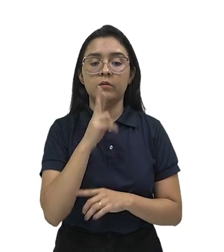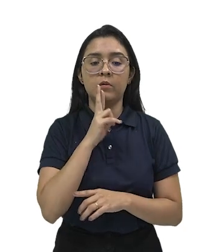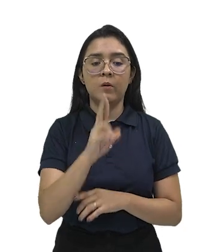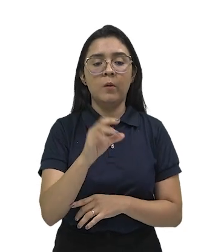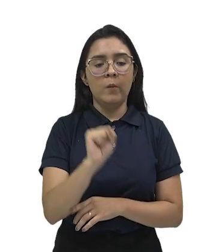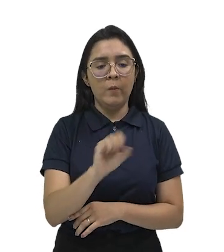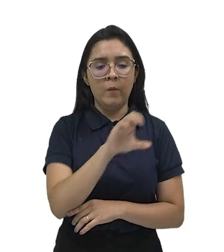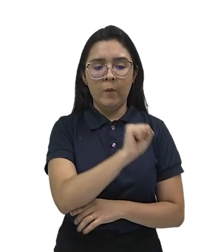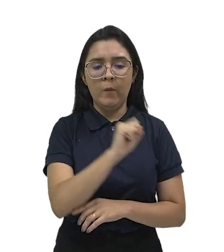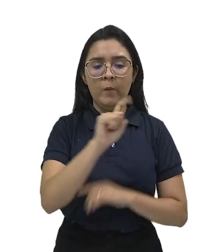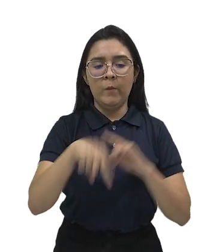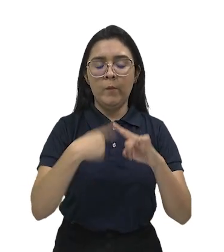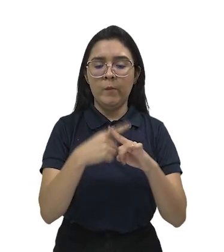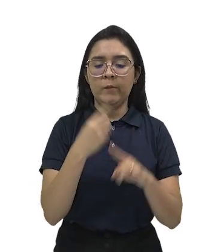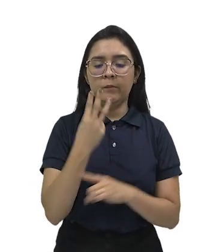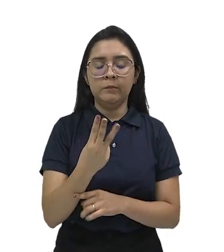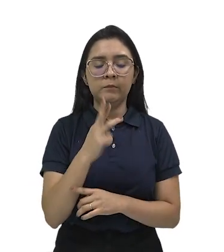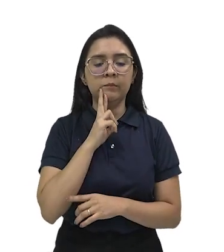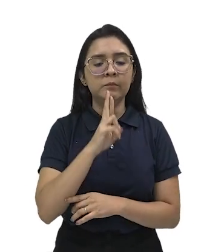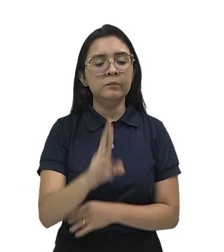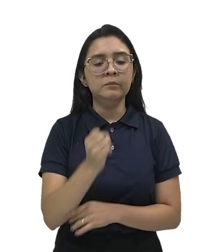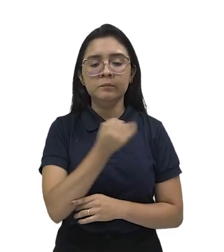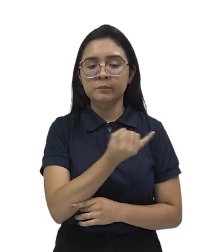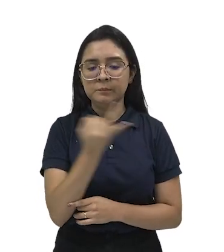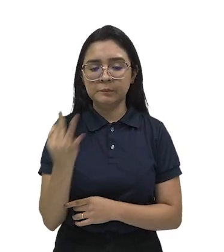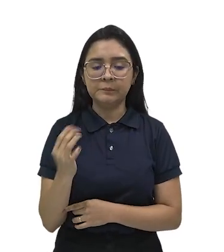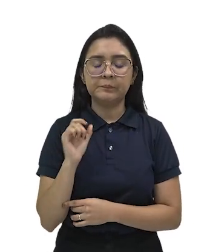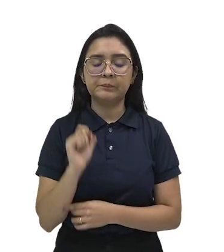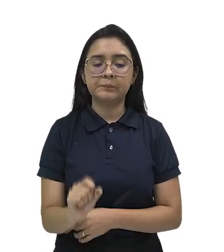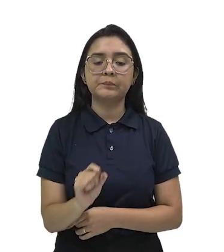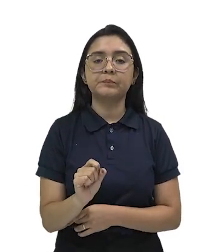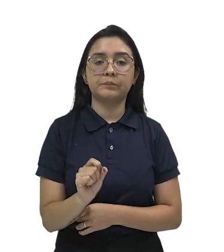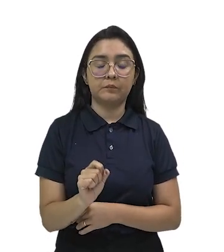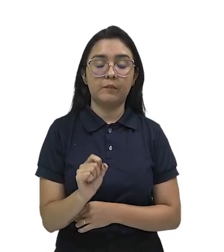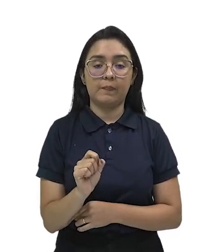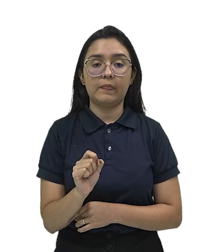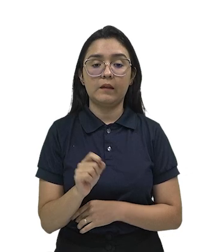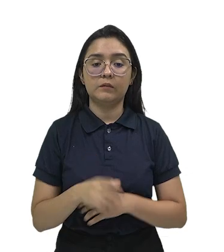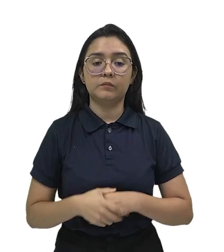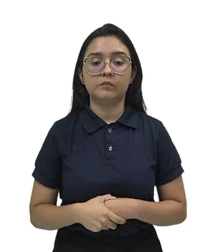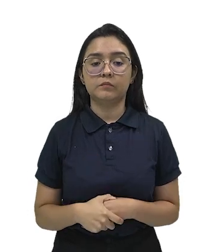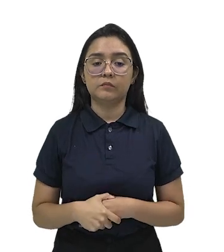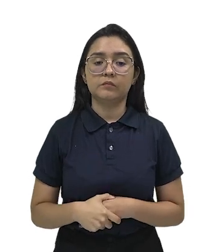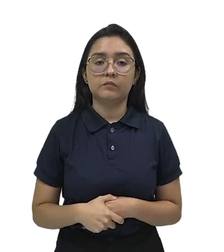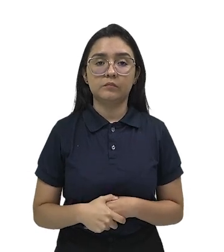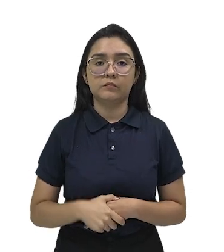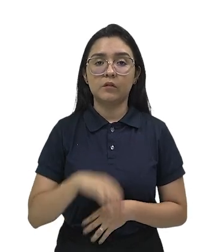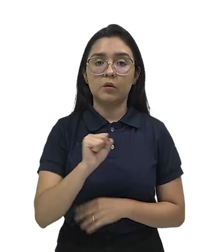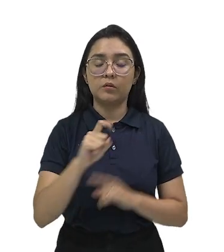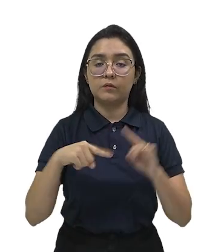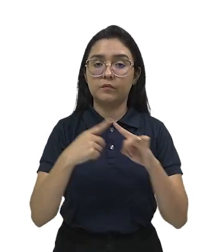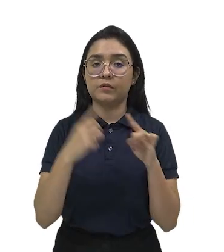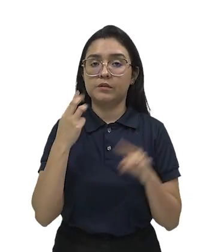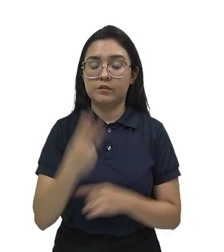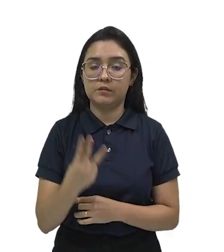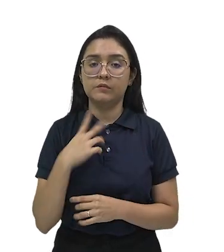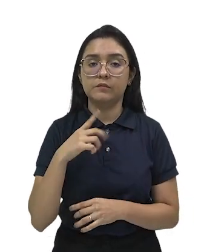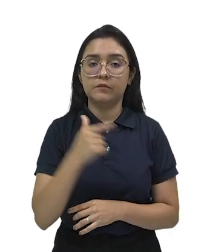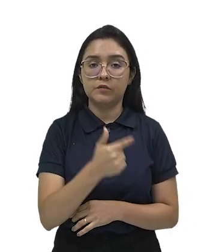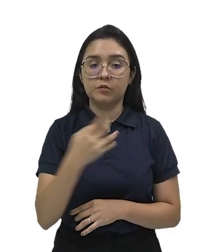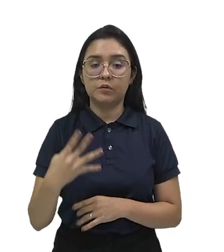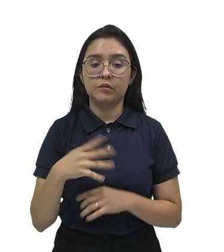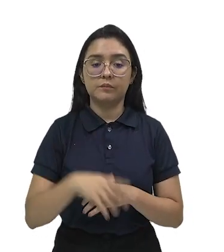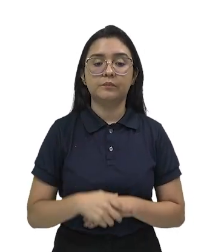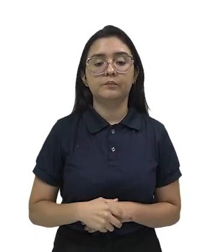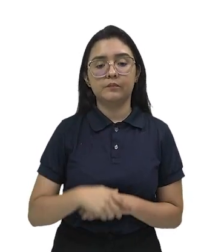2, 8. 8 vezes 3, certo? 8 vezes 3,